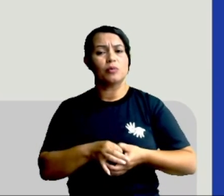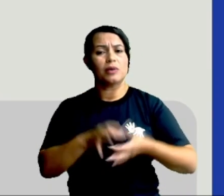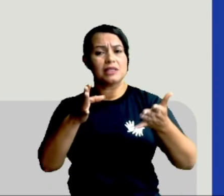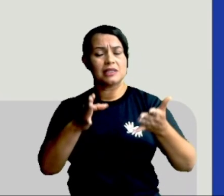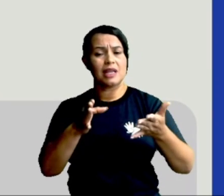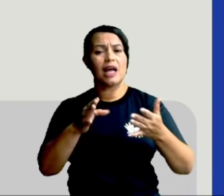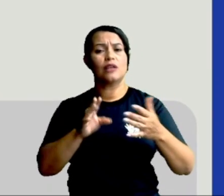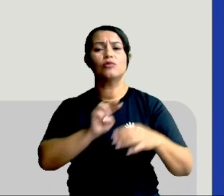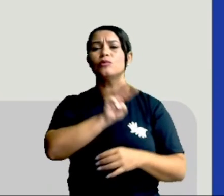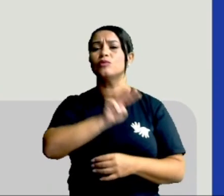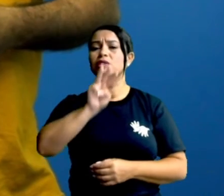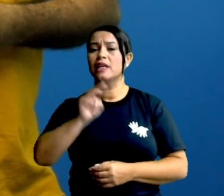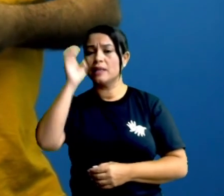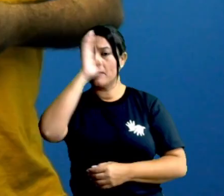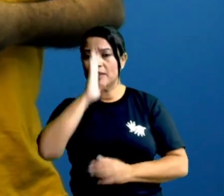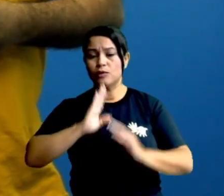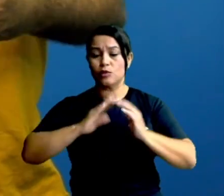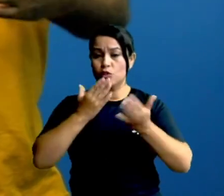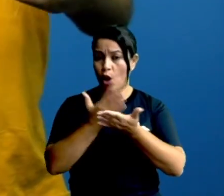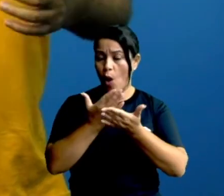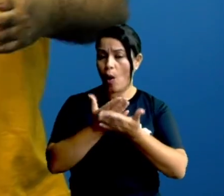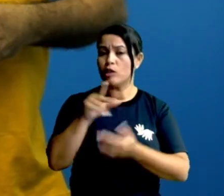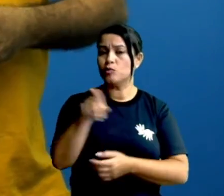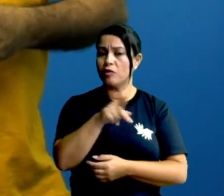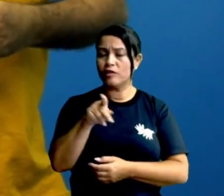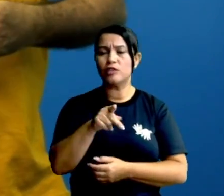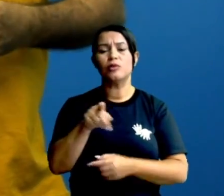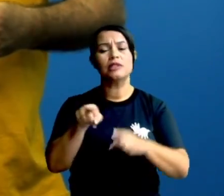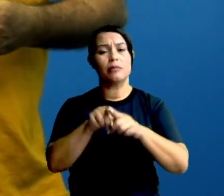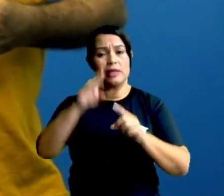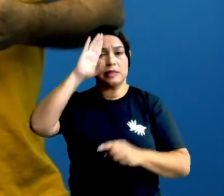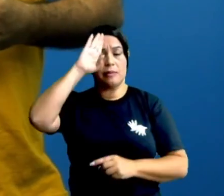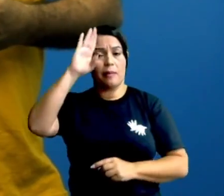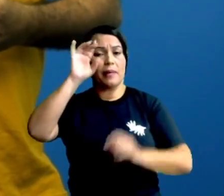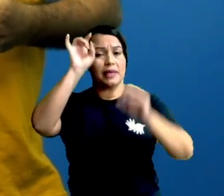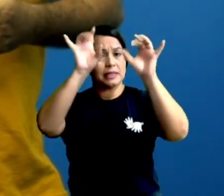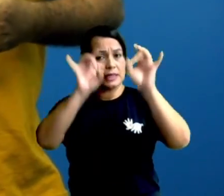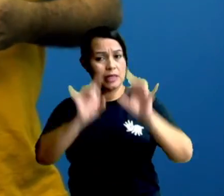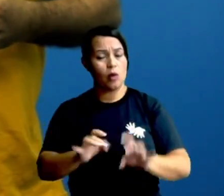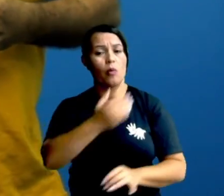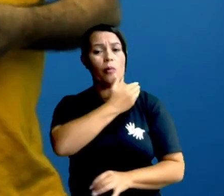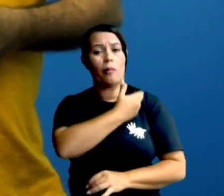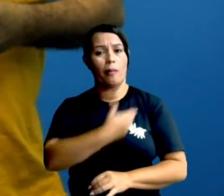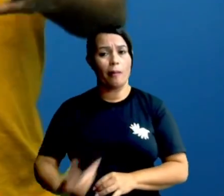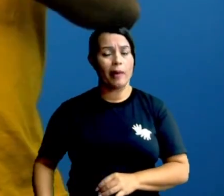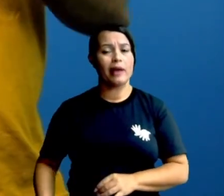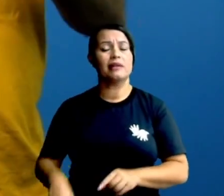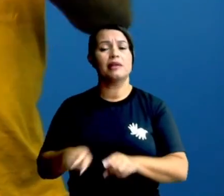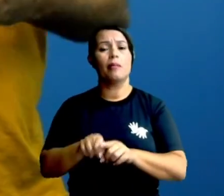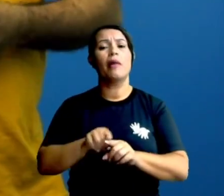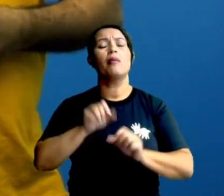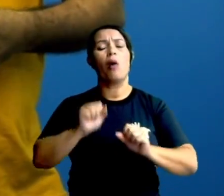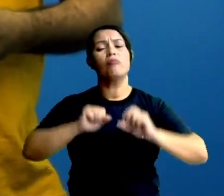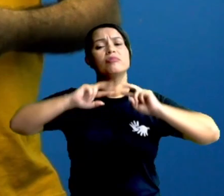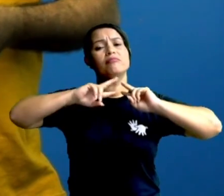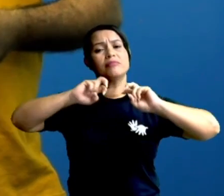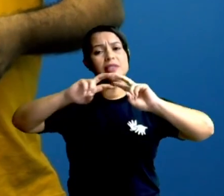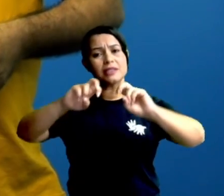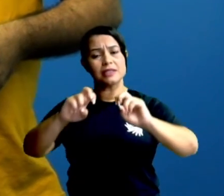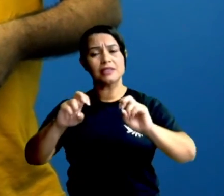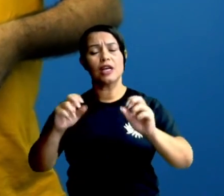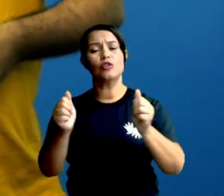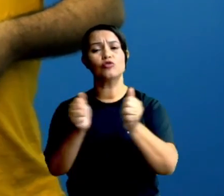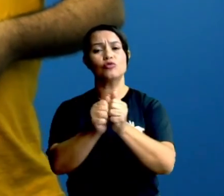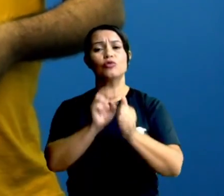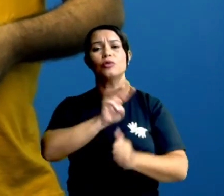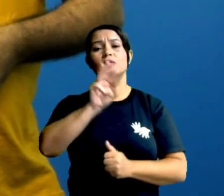Escola, não é, que é disponível para todos os professores, especialmente os da rede pública de ensino, no site atrelado ao site do MEC.